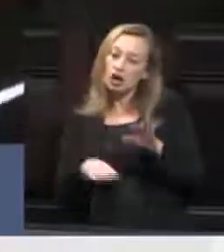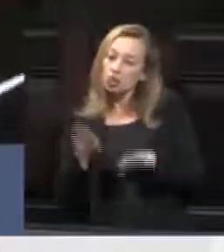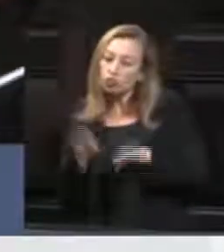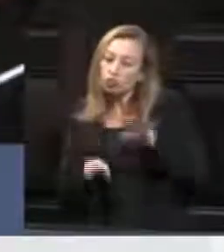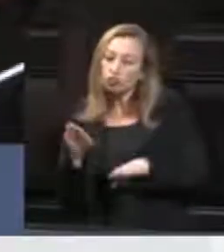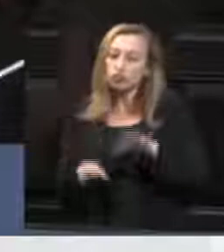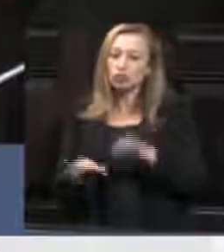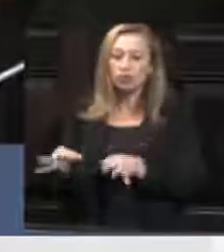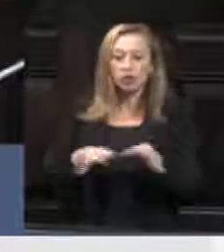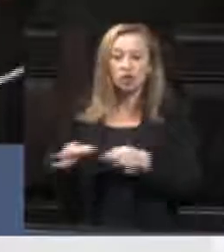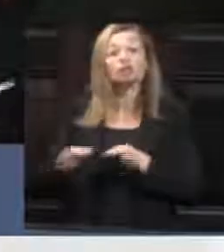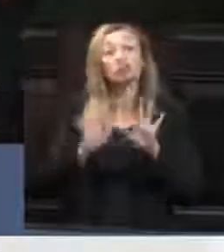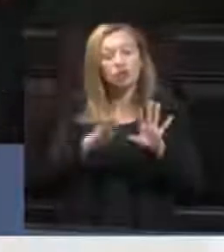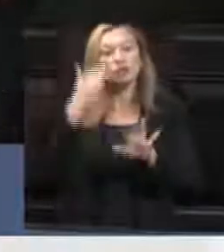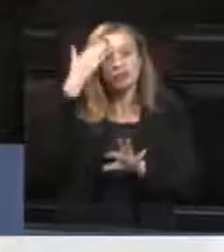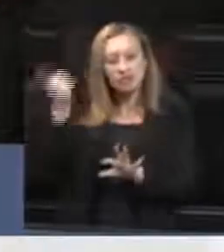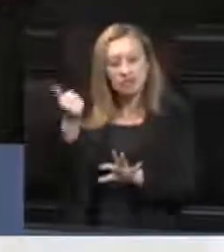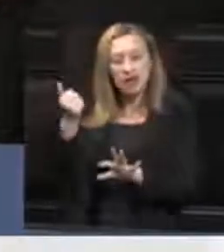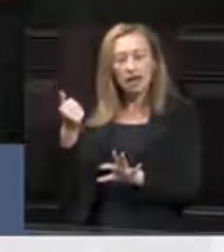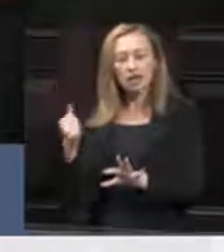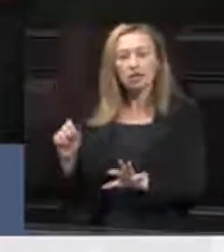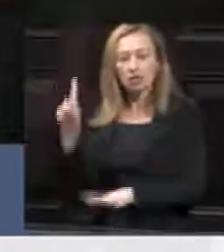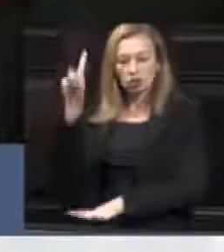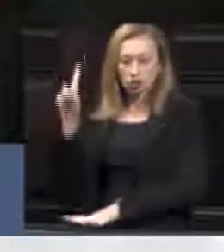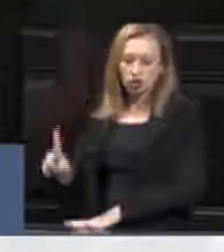que é que no direito